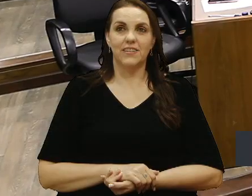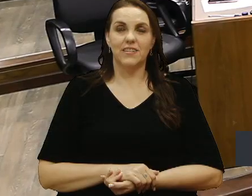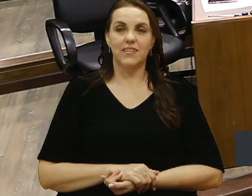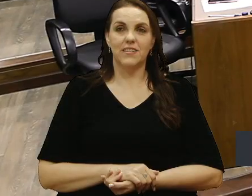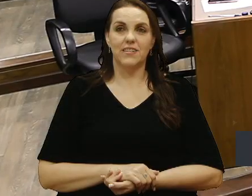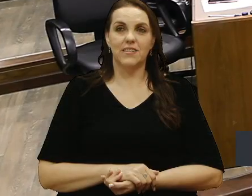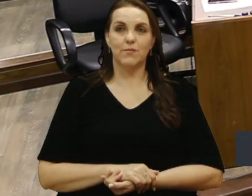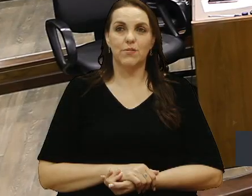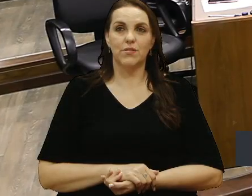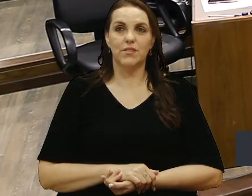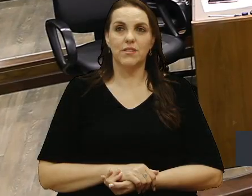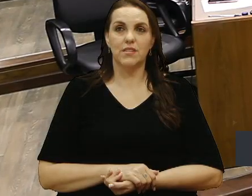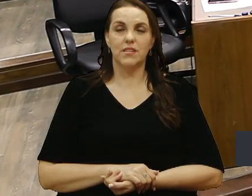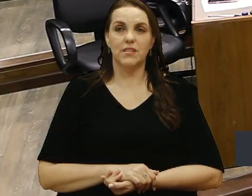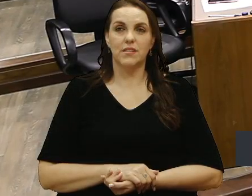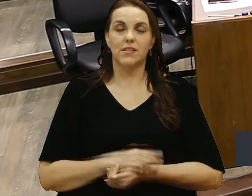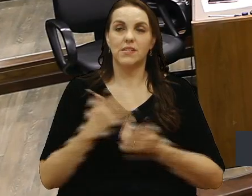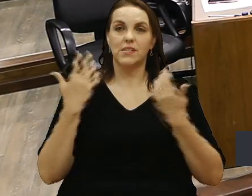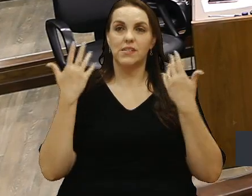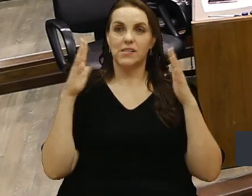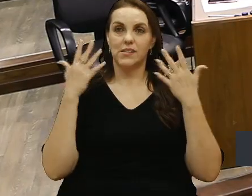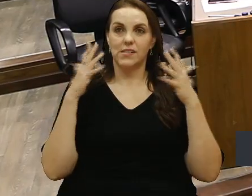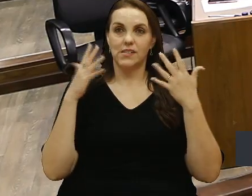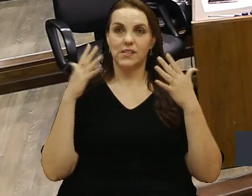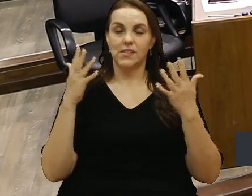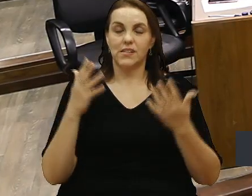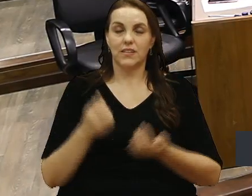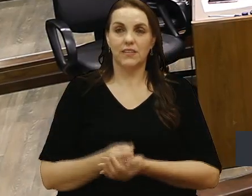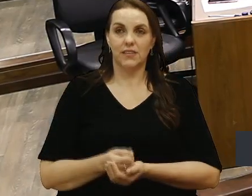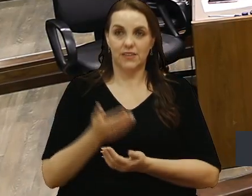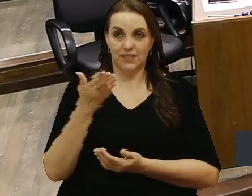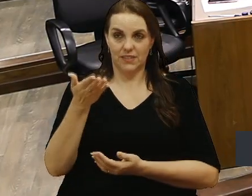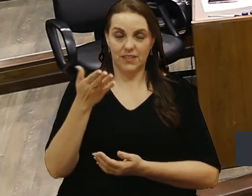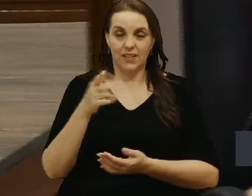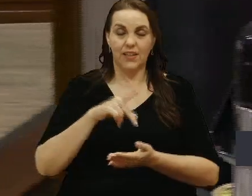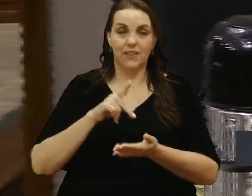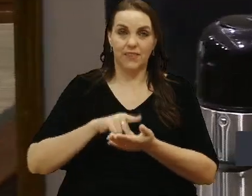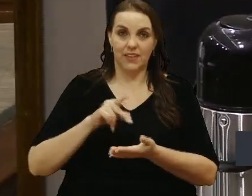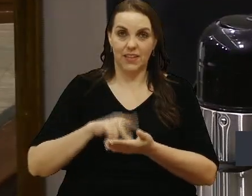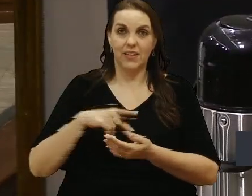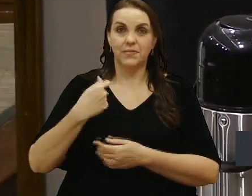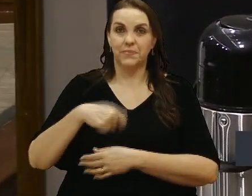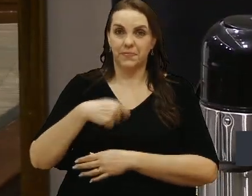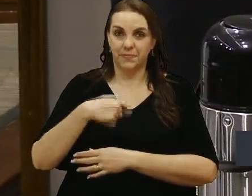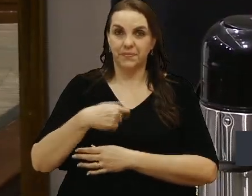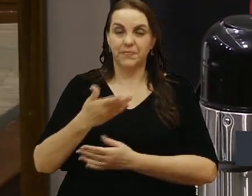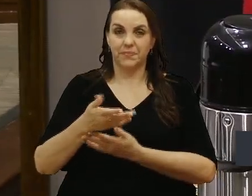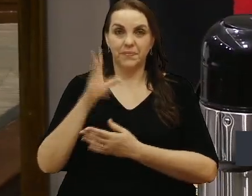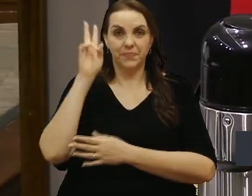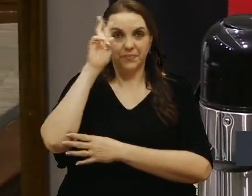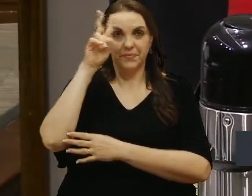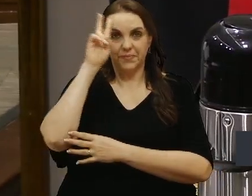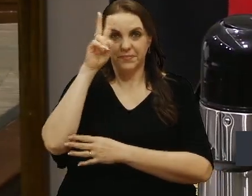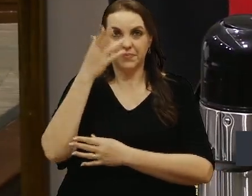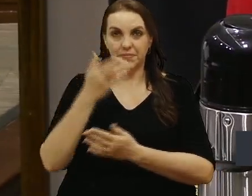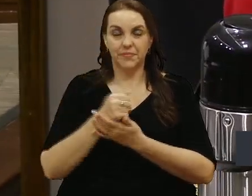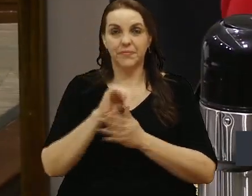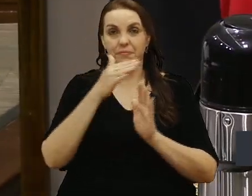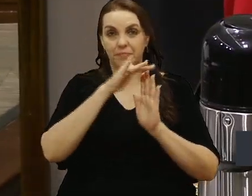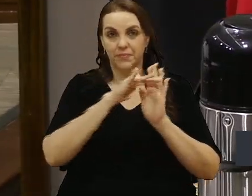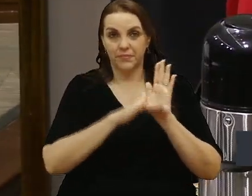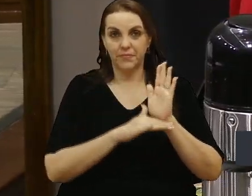Eu acho que de parabenizar por essa fala, né? Realmente é necessário a gente relembrar desses programas,